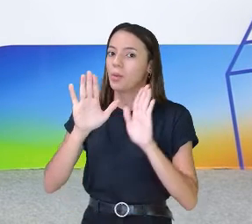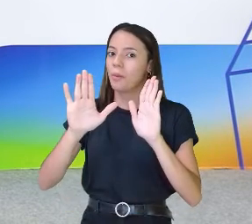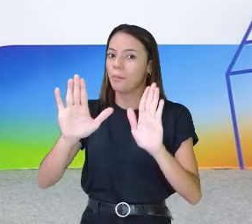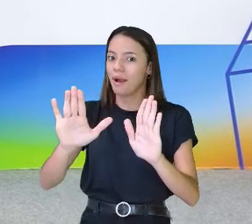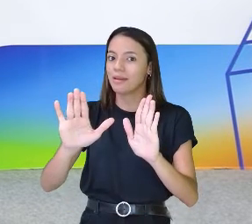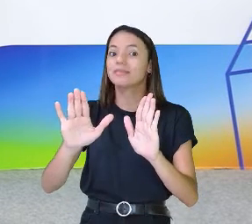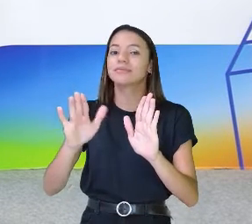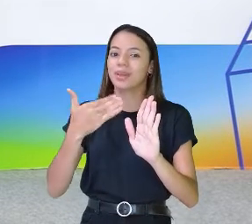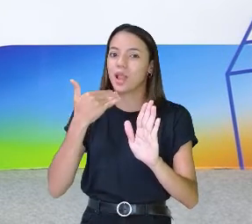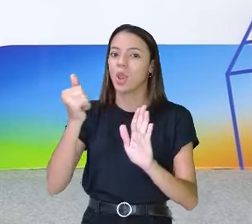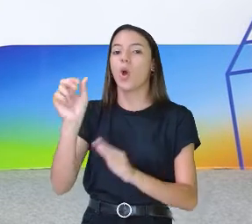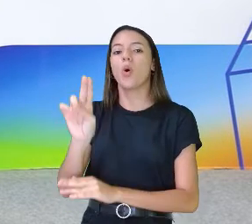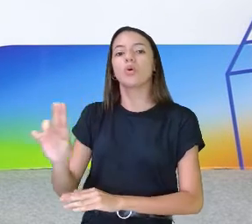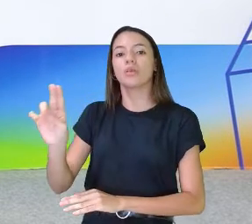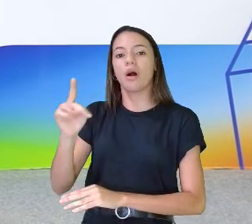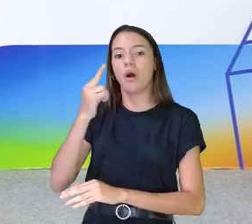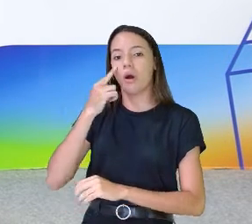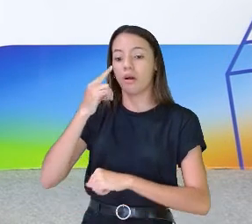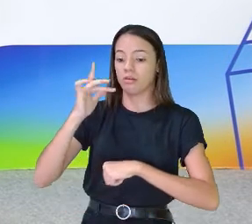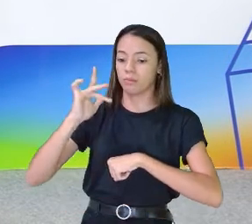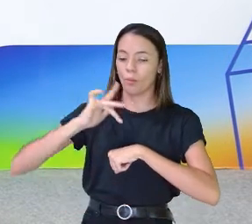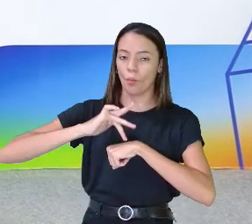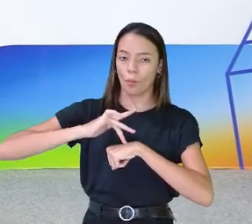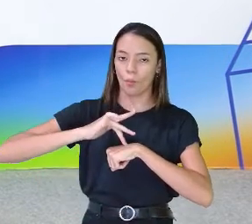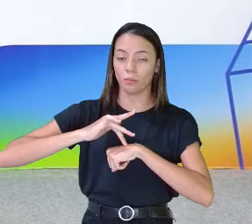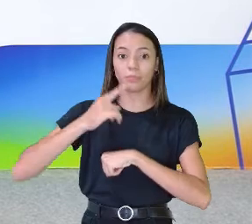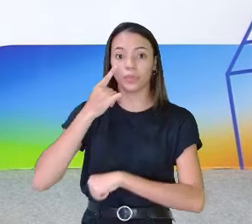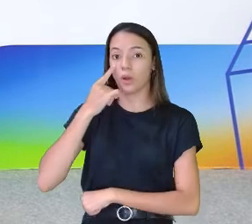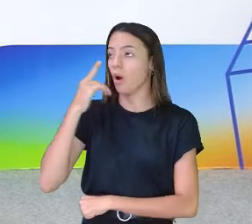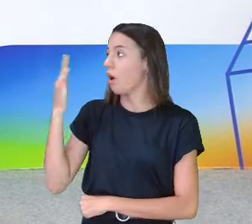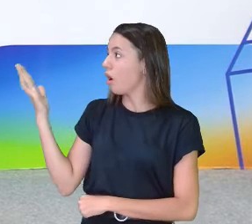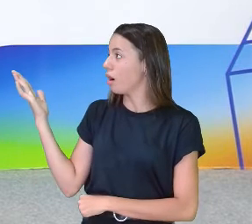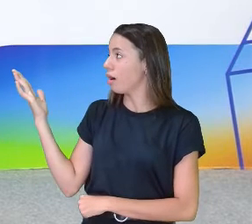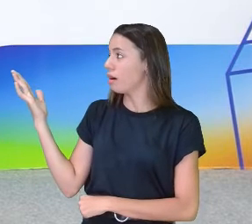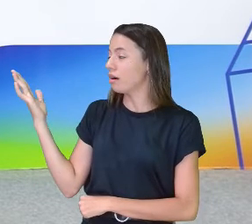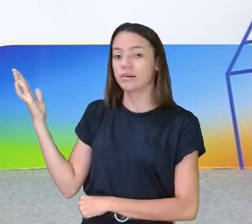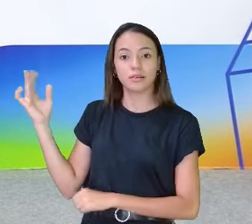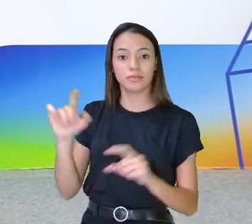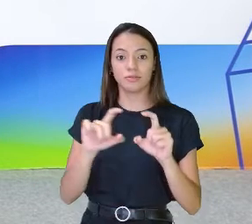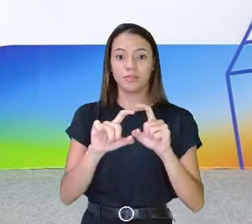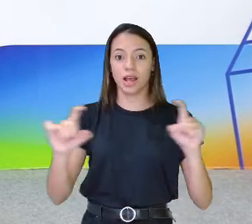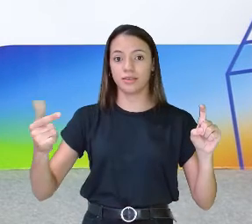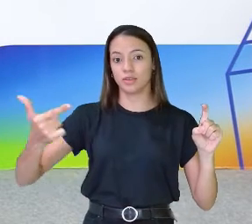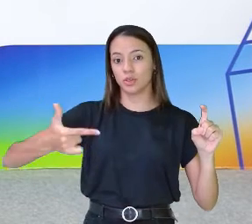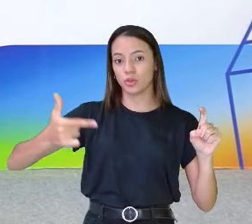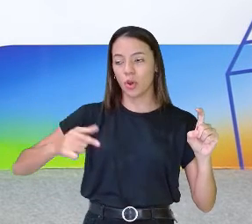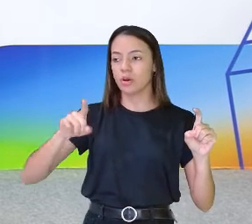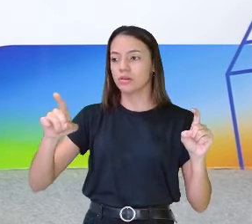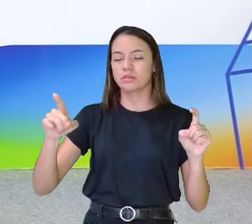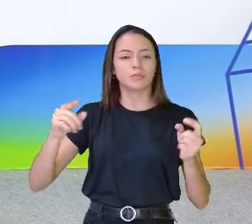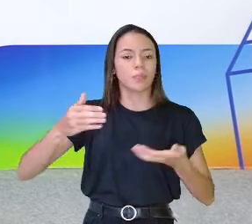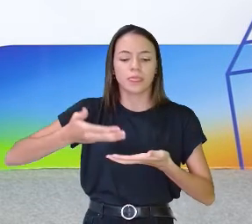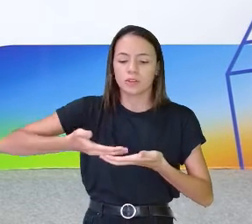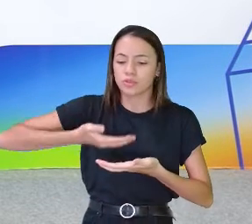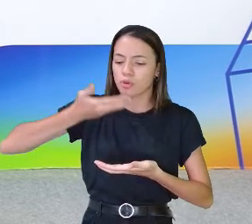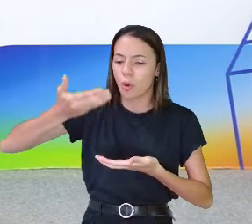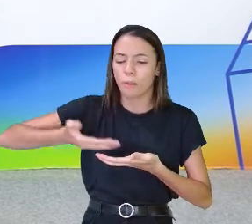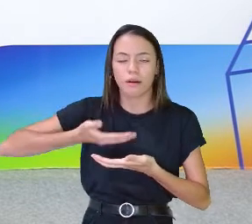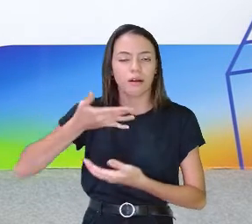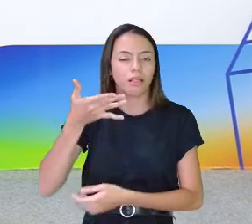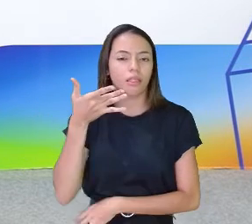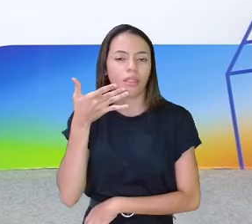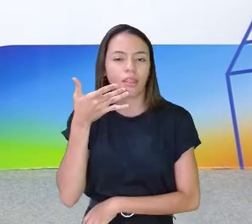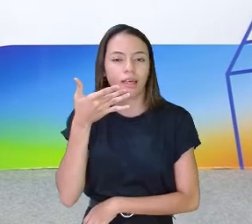a ironia, né? Aqui também, ó, a sopa estava uma delícia. Então, quando você fala isso, espera-se um